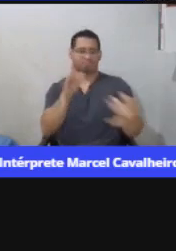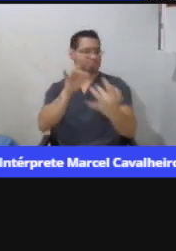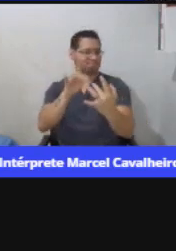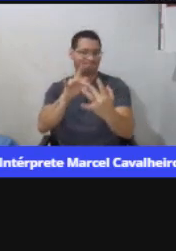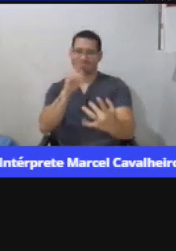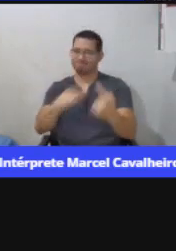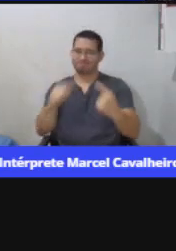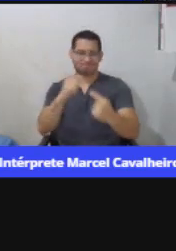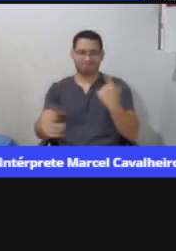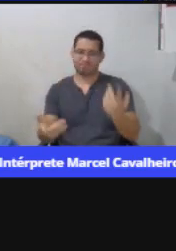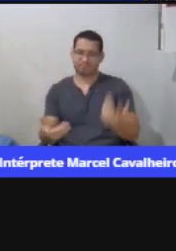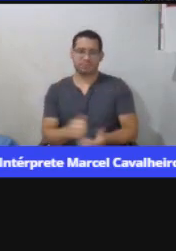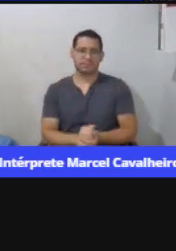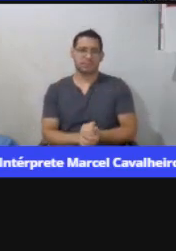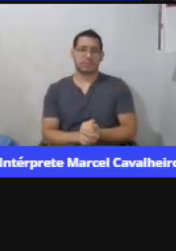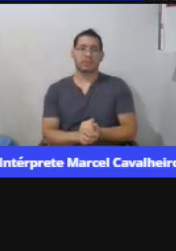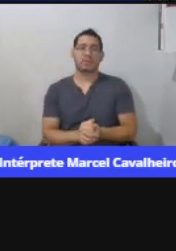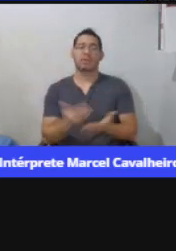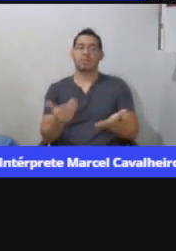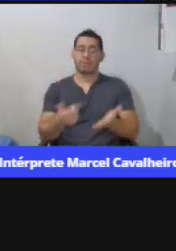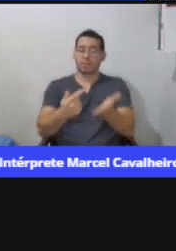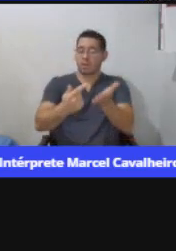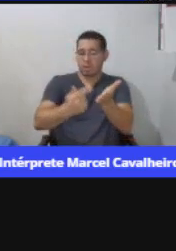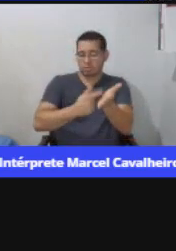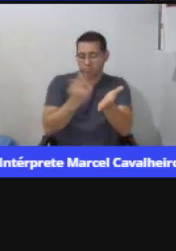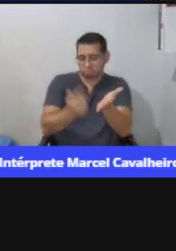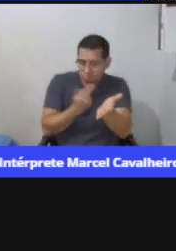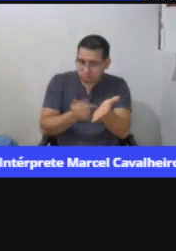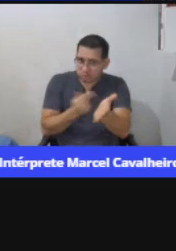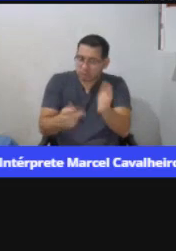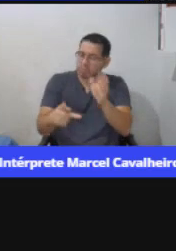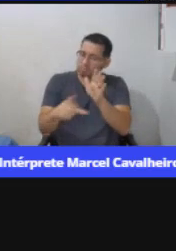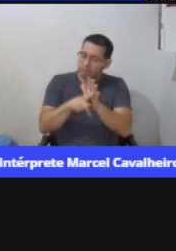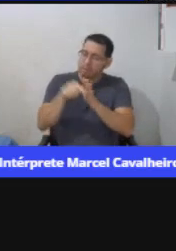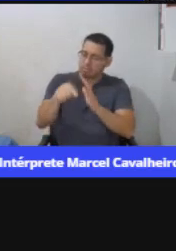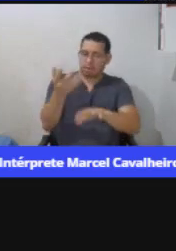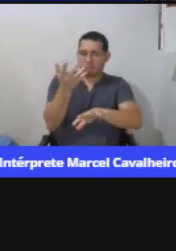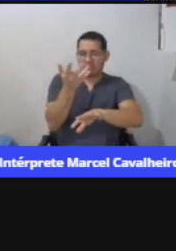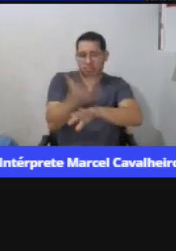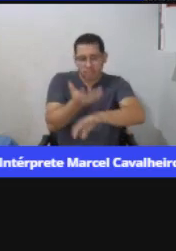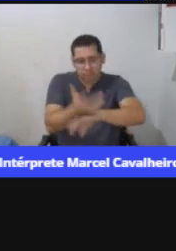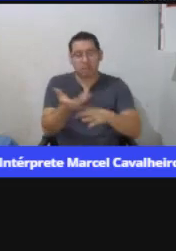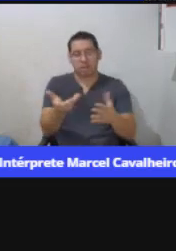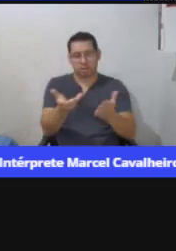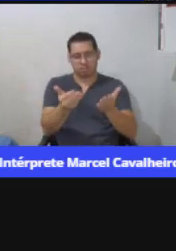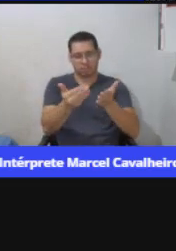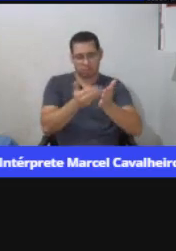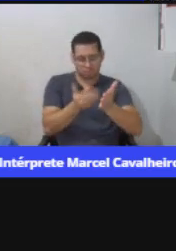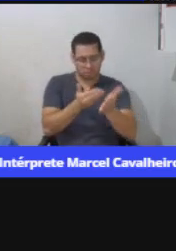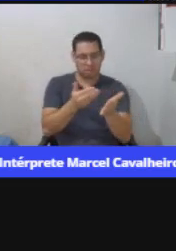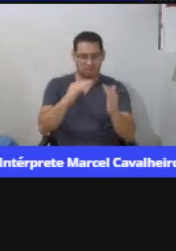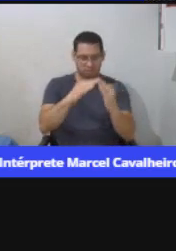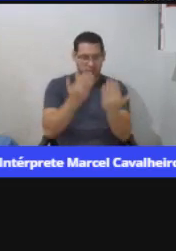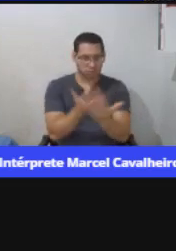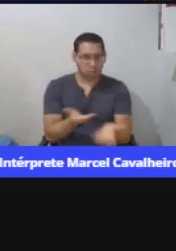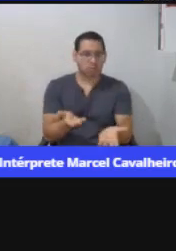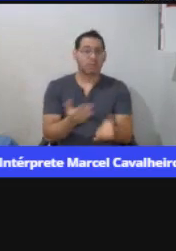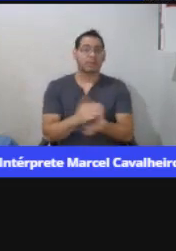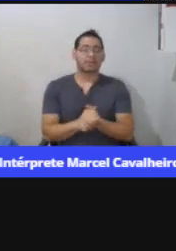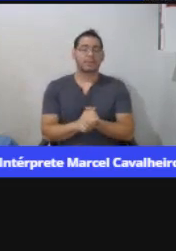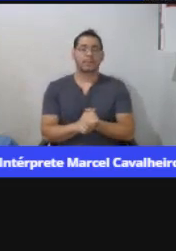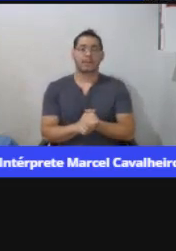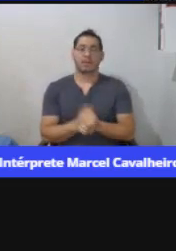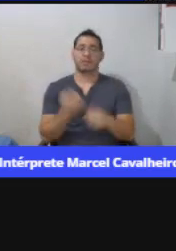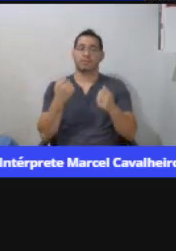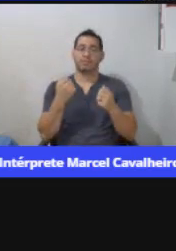Livro didático, também nós estamos, assim, com bastante cuidado com relação ao livro